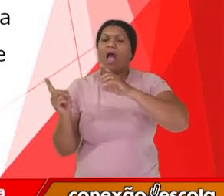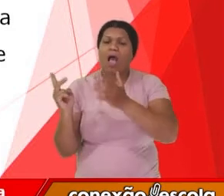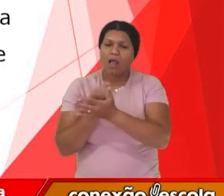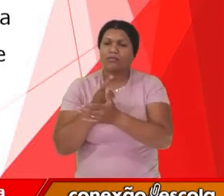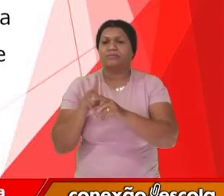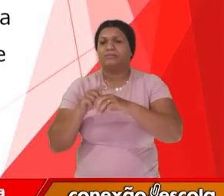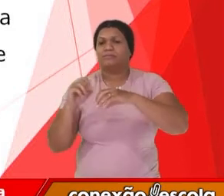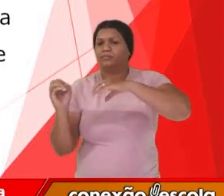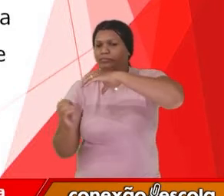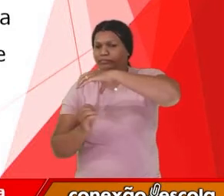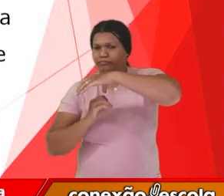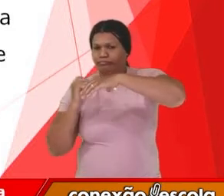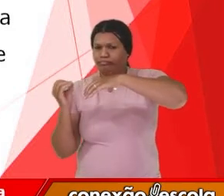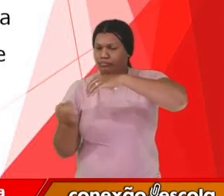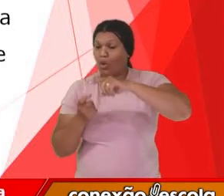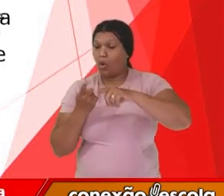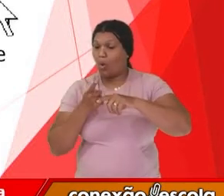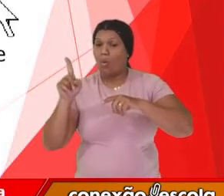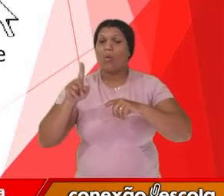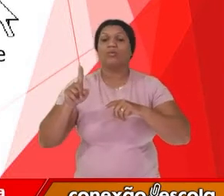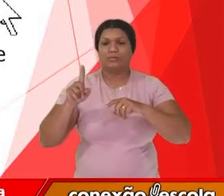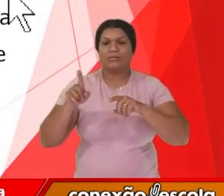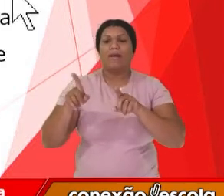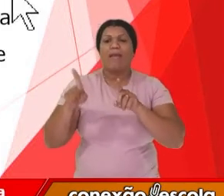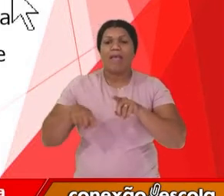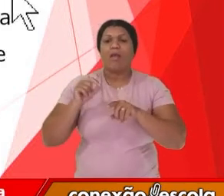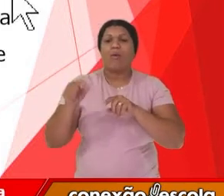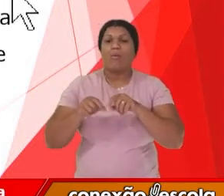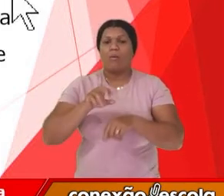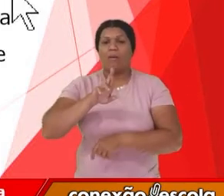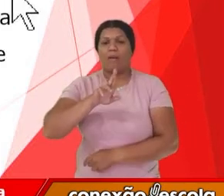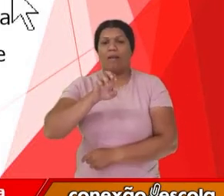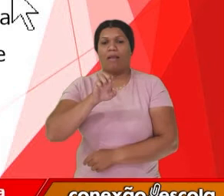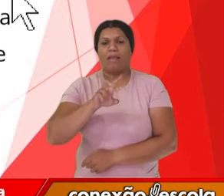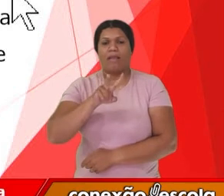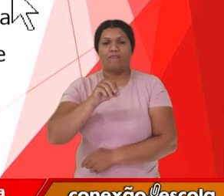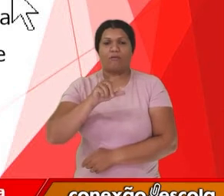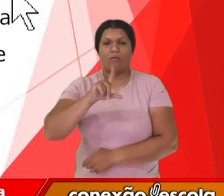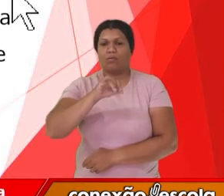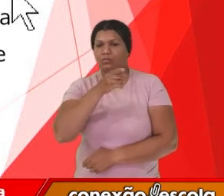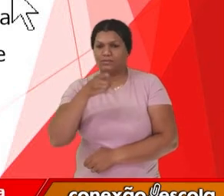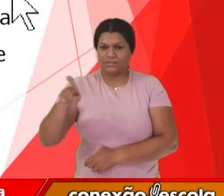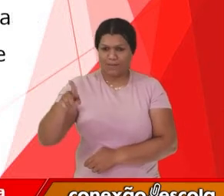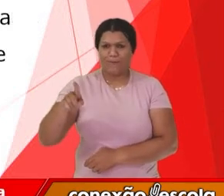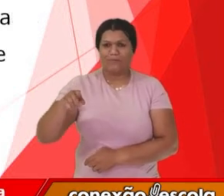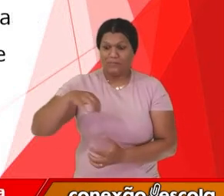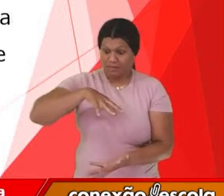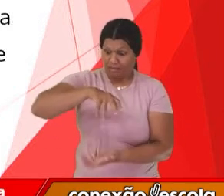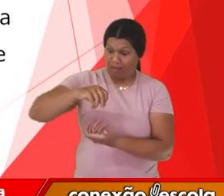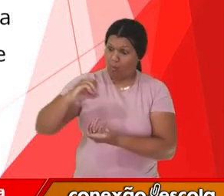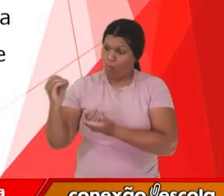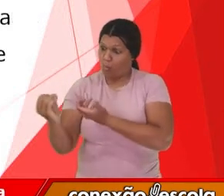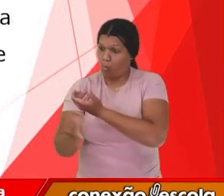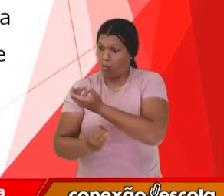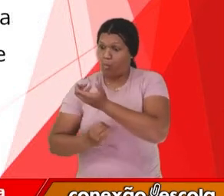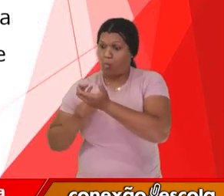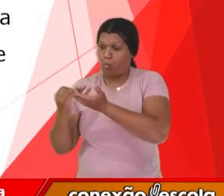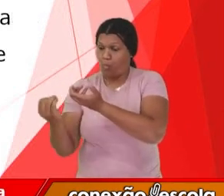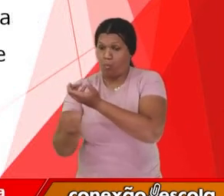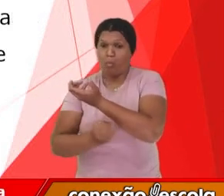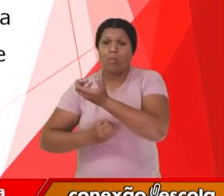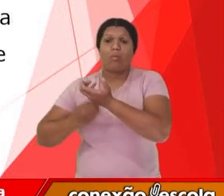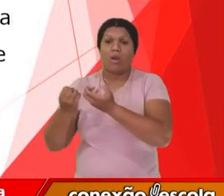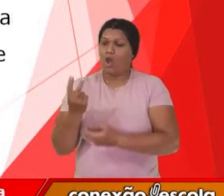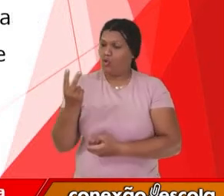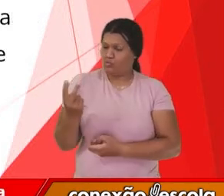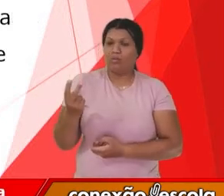chamado revolução, que ela faz ao redor da Terra. Esses dois movimentos são sincronizados, fazendo com que